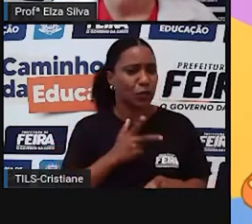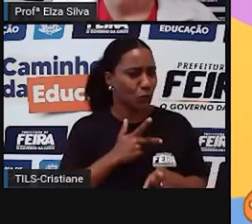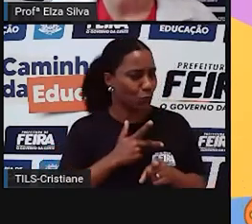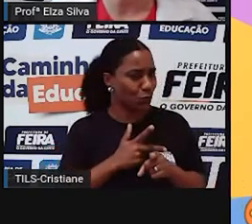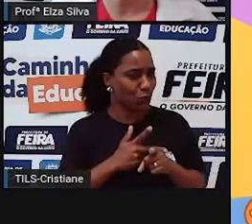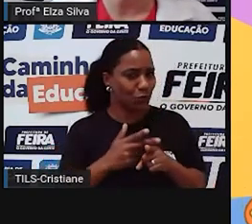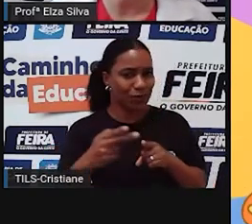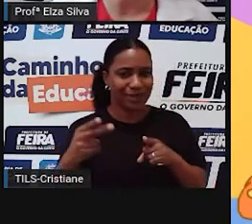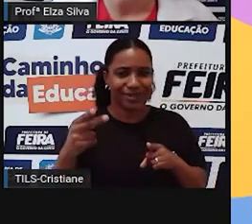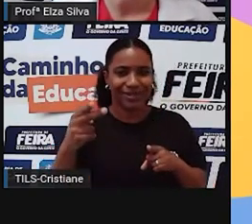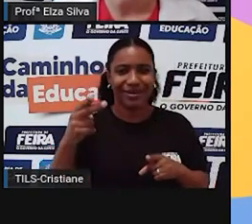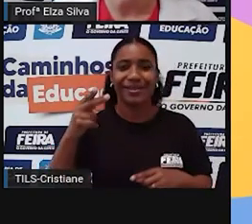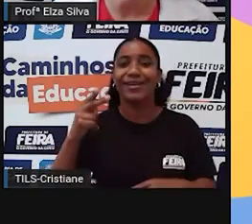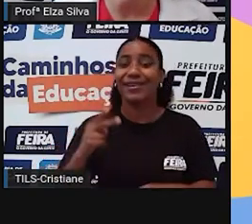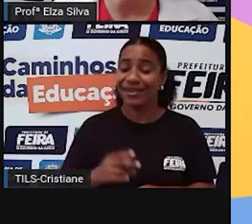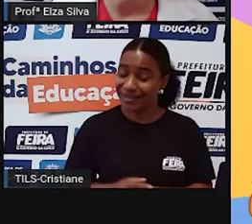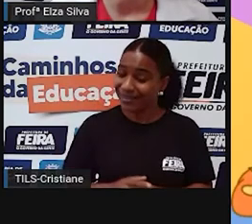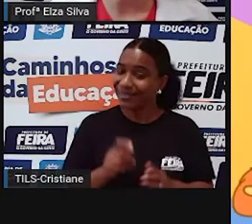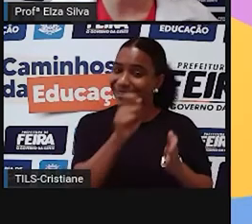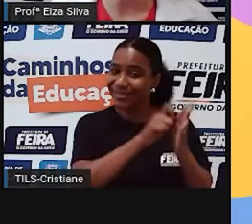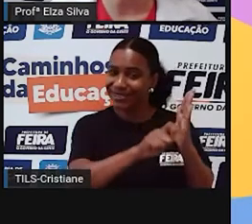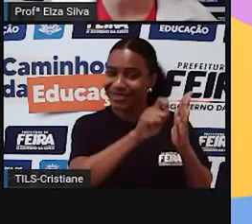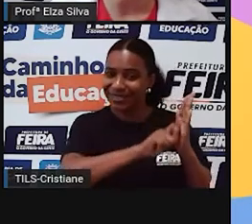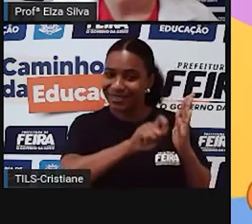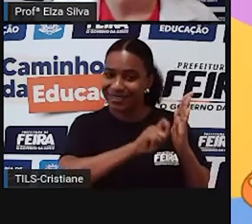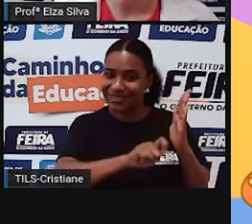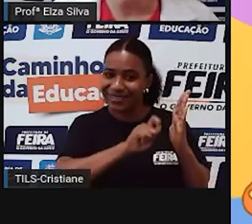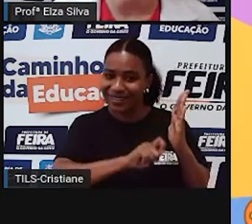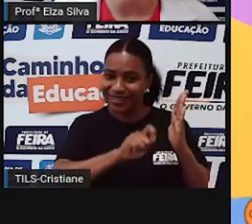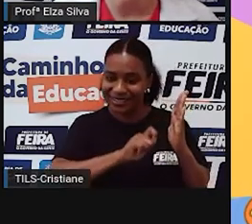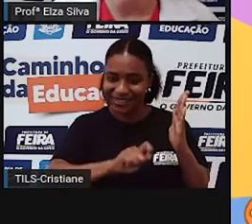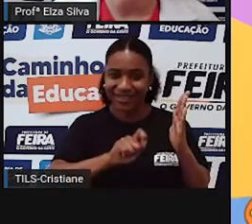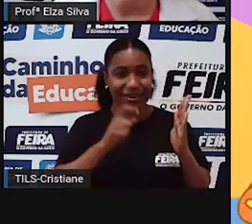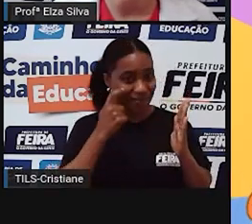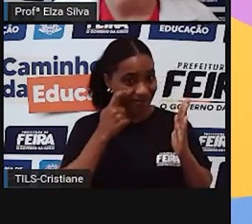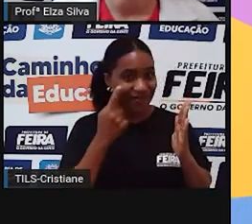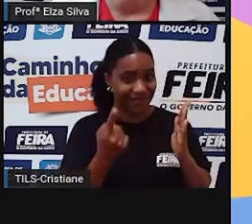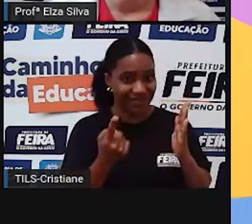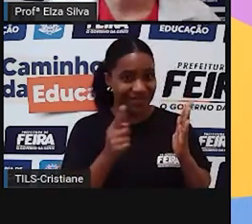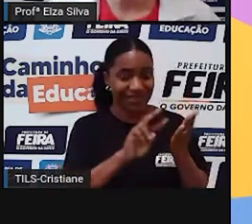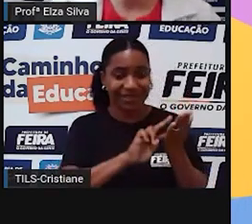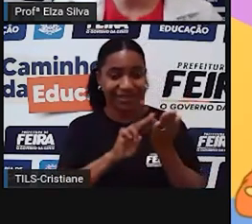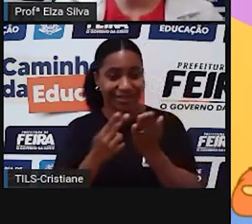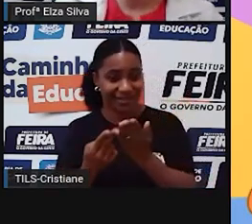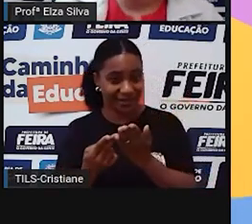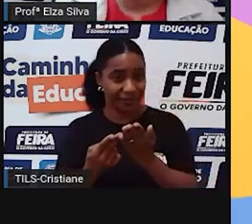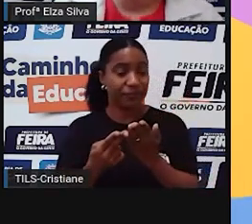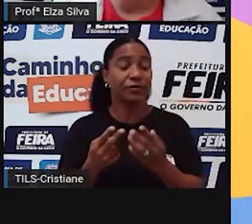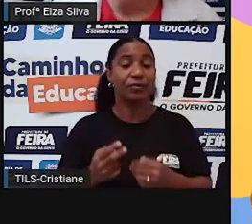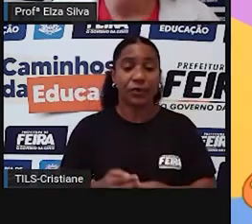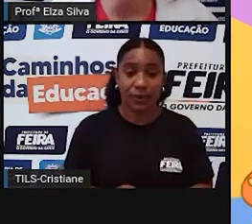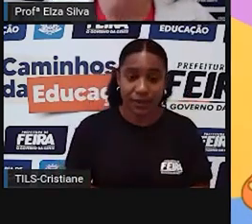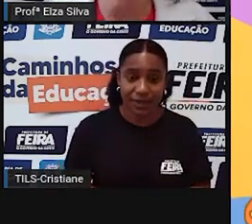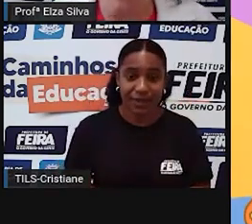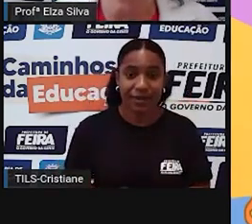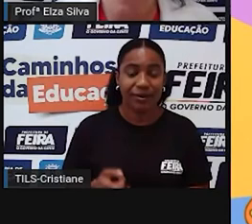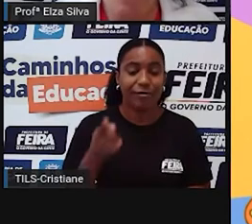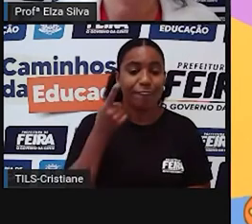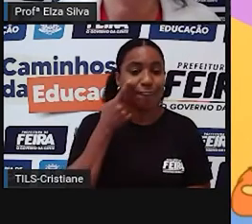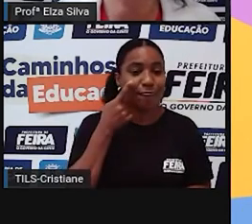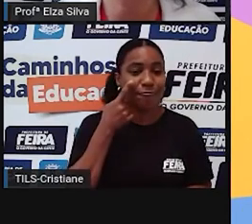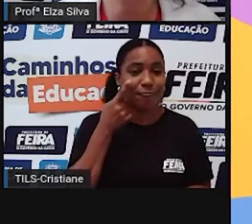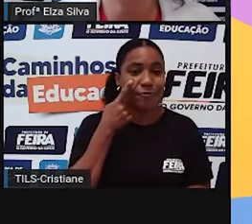understand, vencer, win, escrever, write. Então, vamos observar